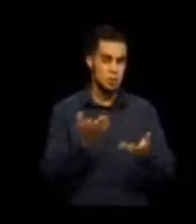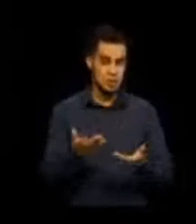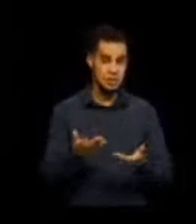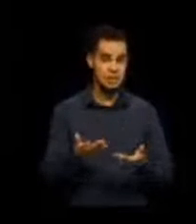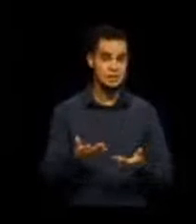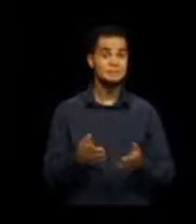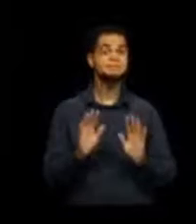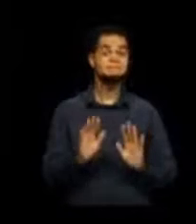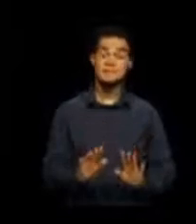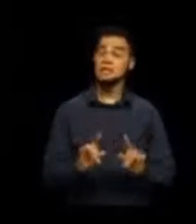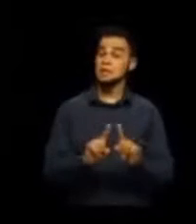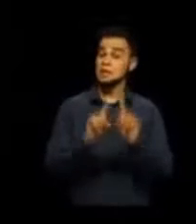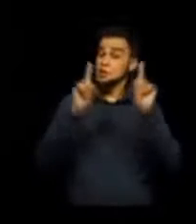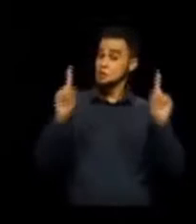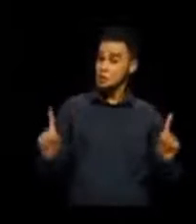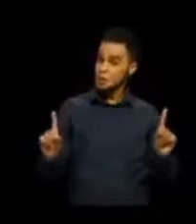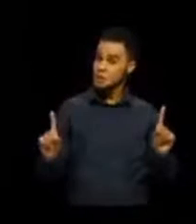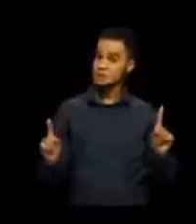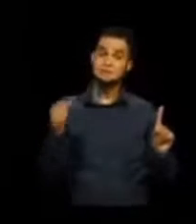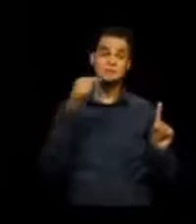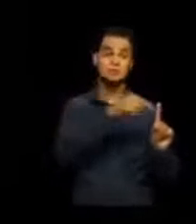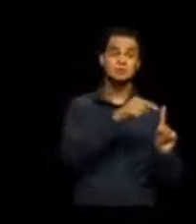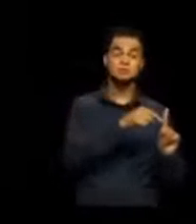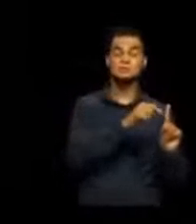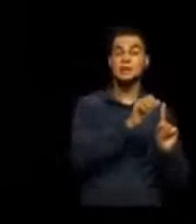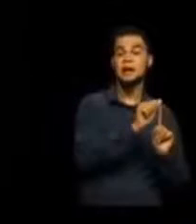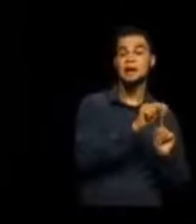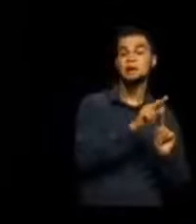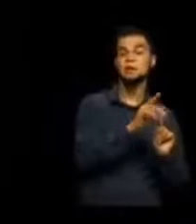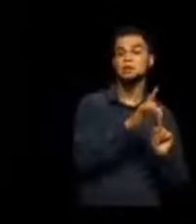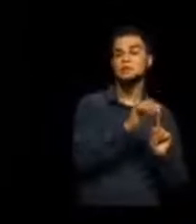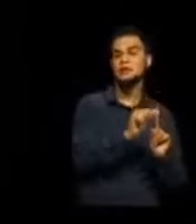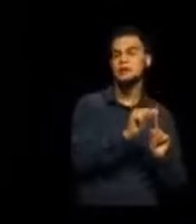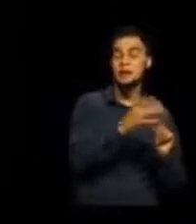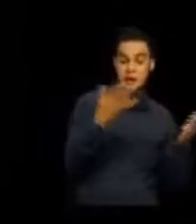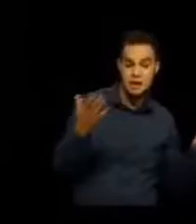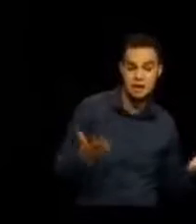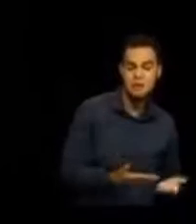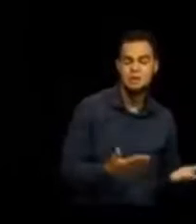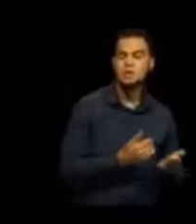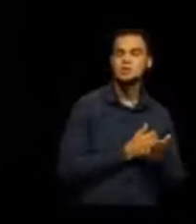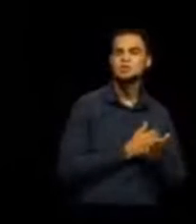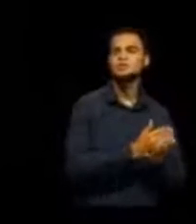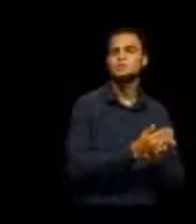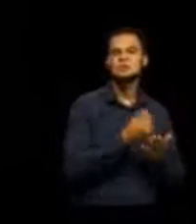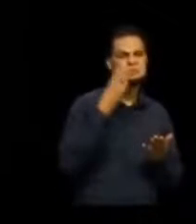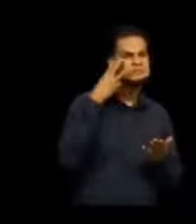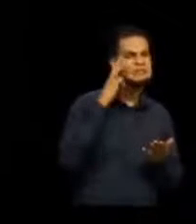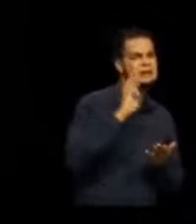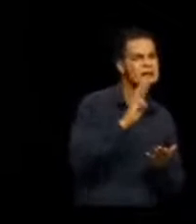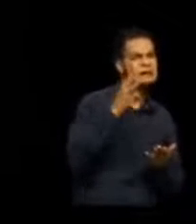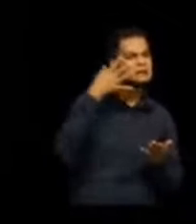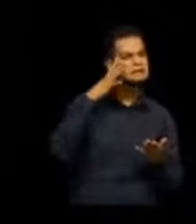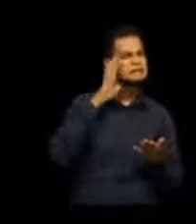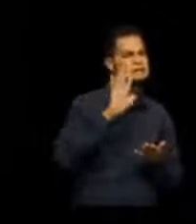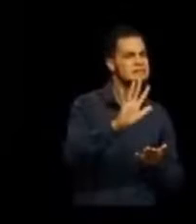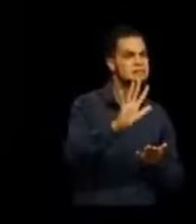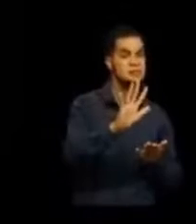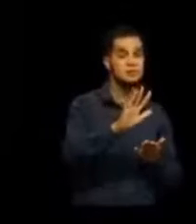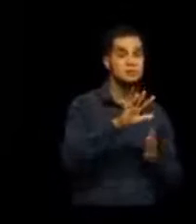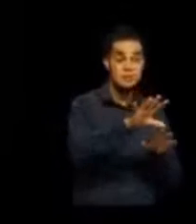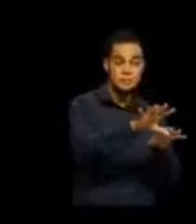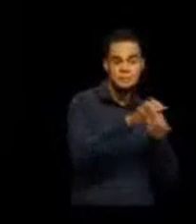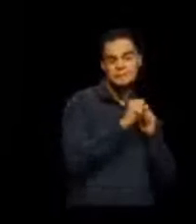duas fases. A fase aguda, que ela vai ser logo no início da doença, de 3 até 5 dias após a